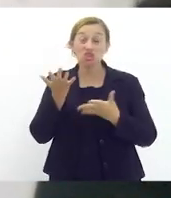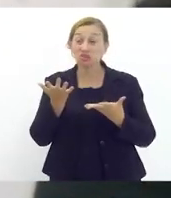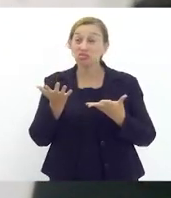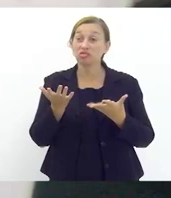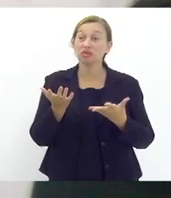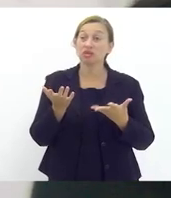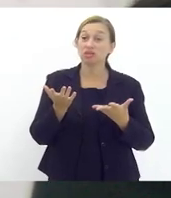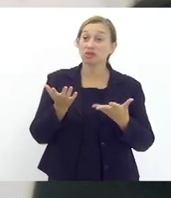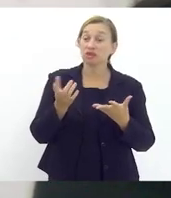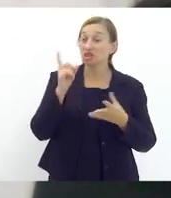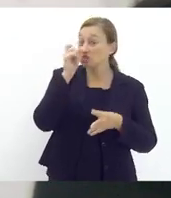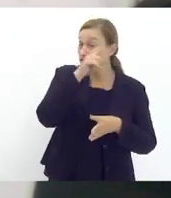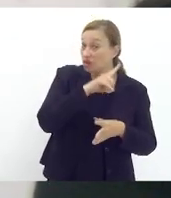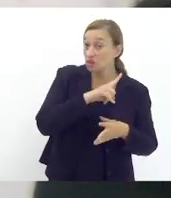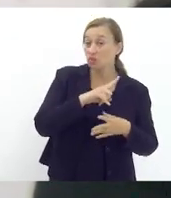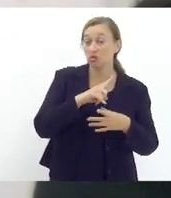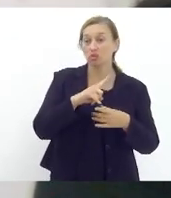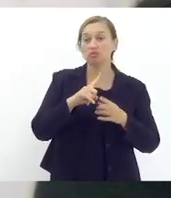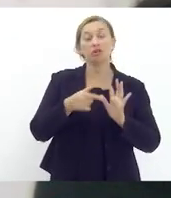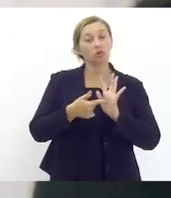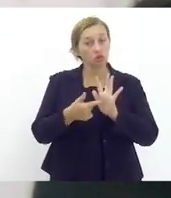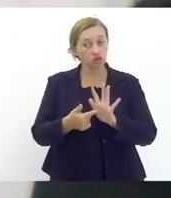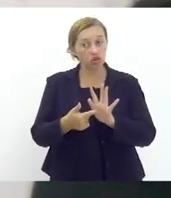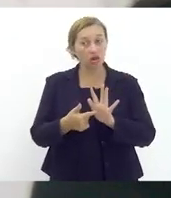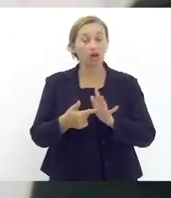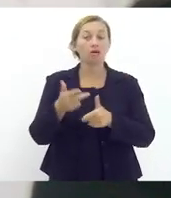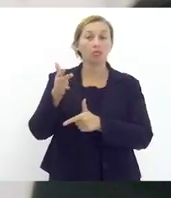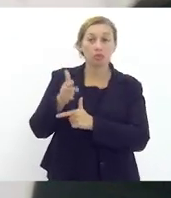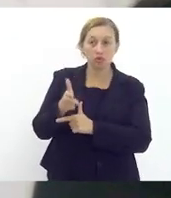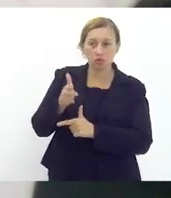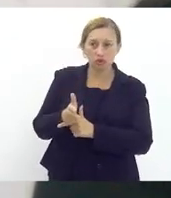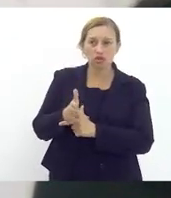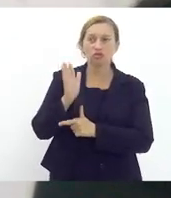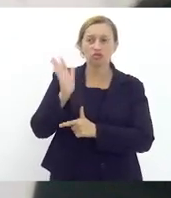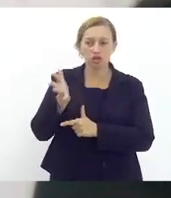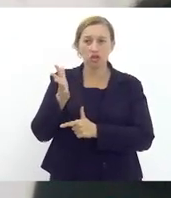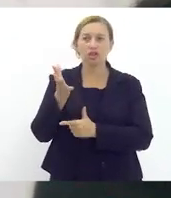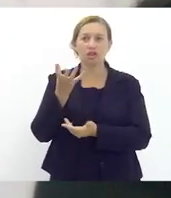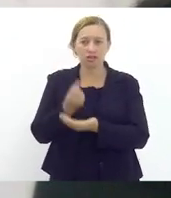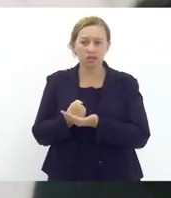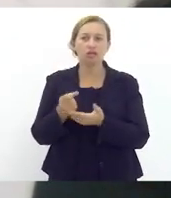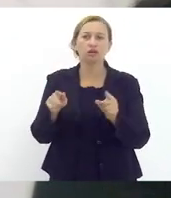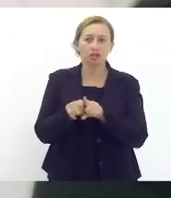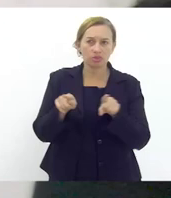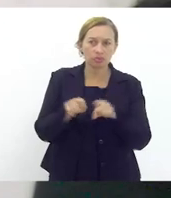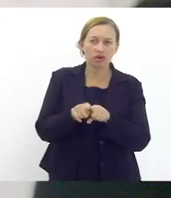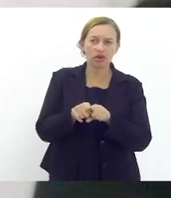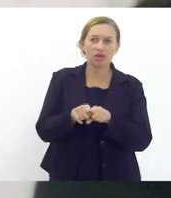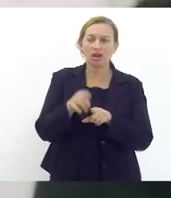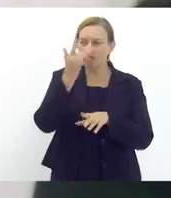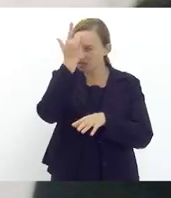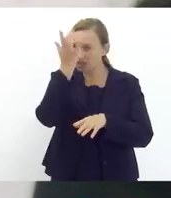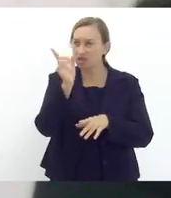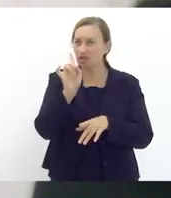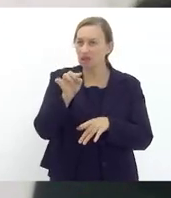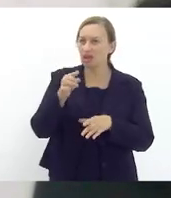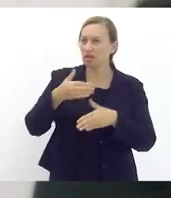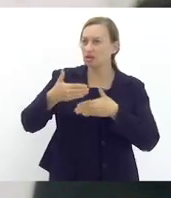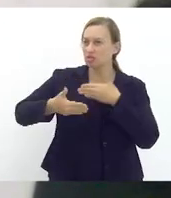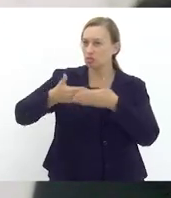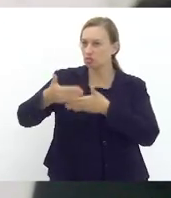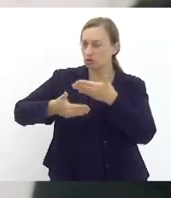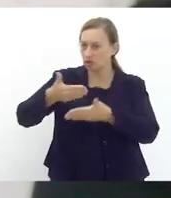muito difícil e a gente vai mostrar pelo vídeo que já tá publicado também a facilidade que é esse processo